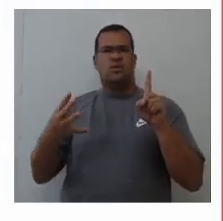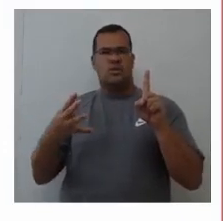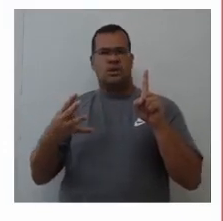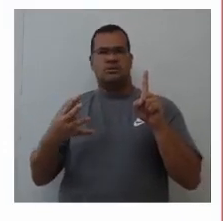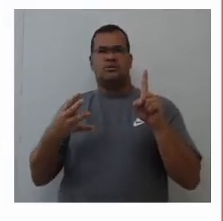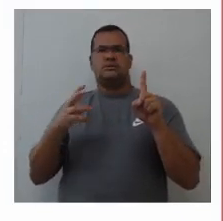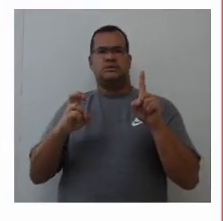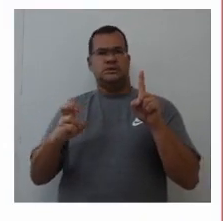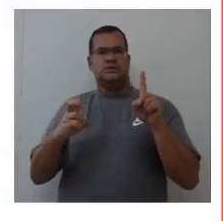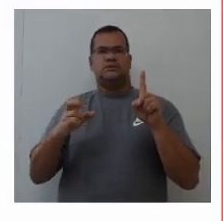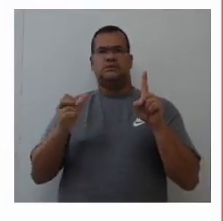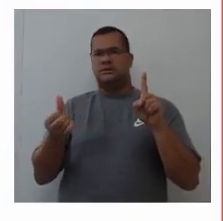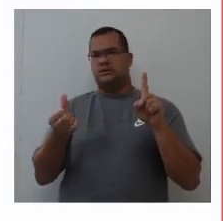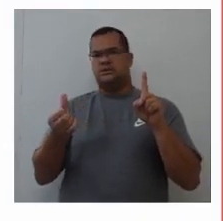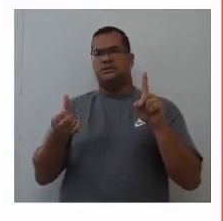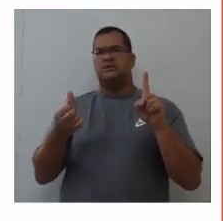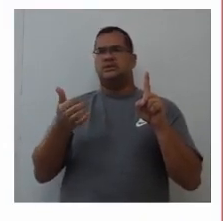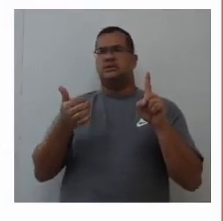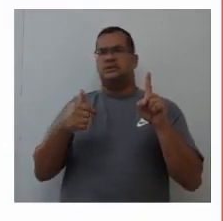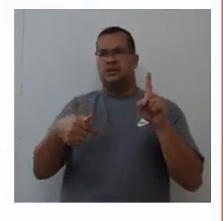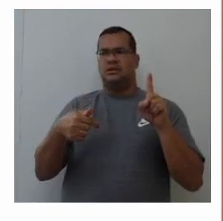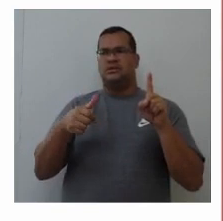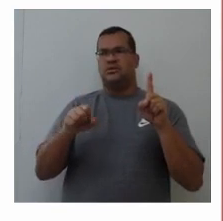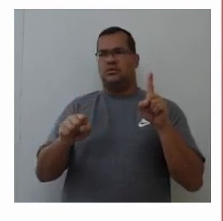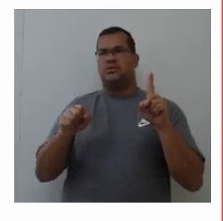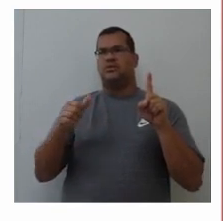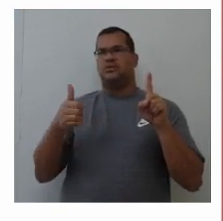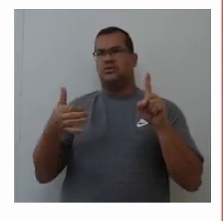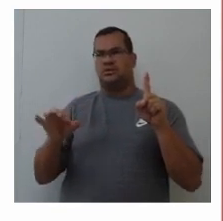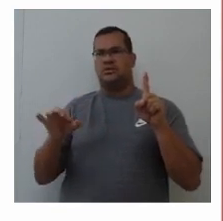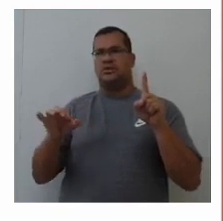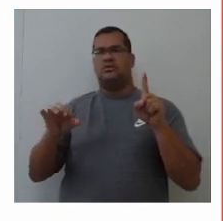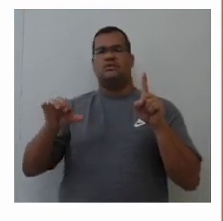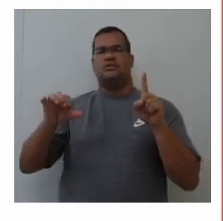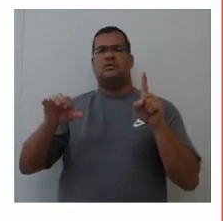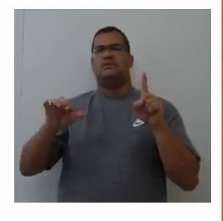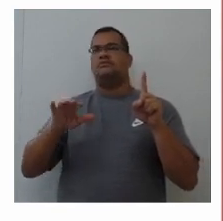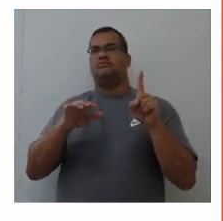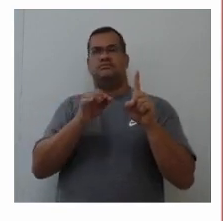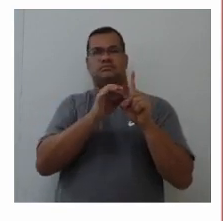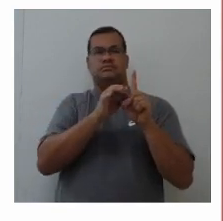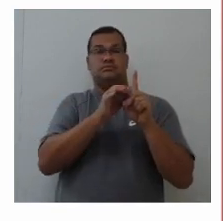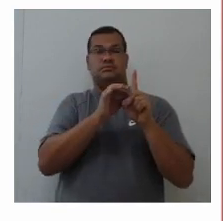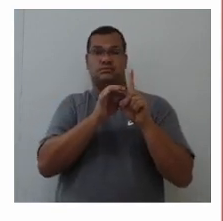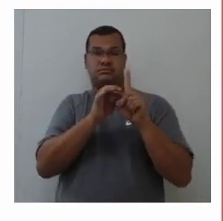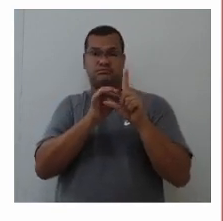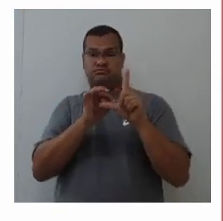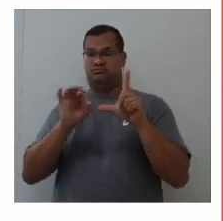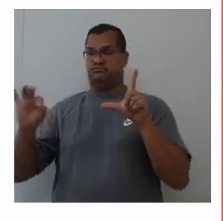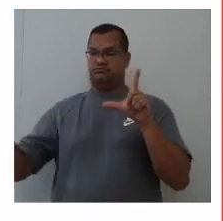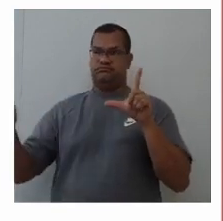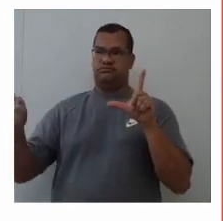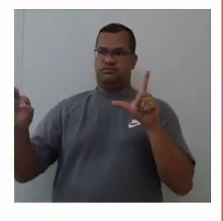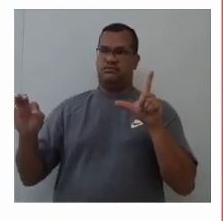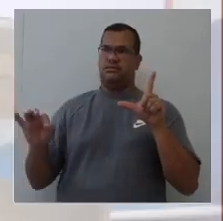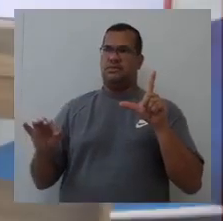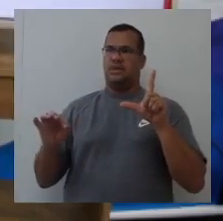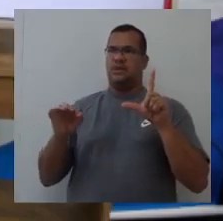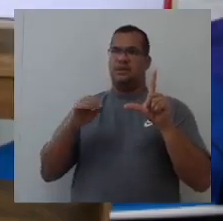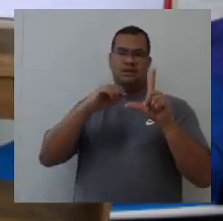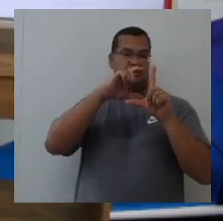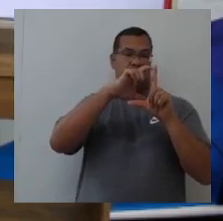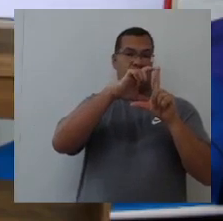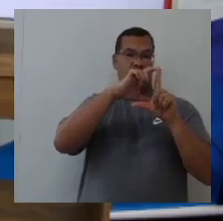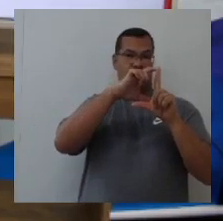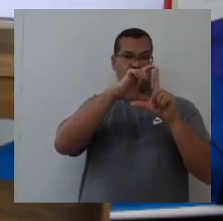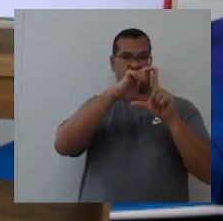4, 5, 6, 7, 8, 9, 10 unidades de medida. Tu percebeu? Para cada unidade de medida